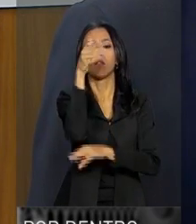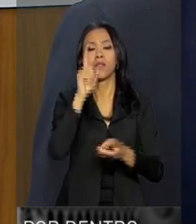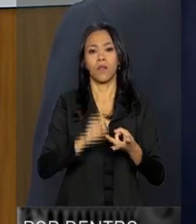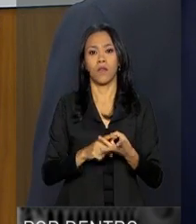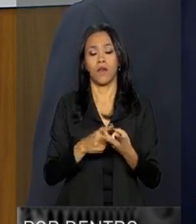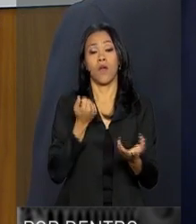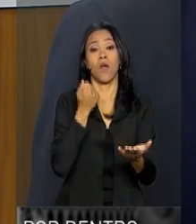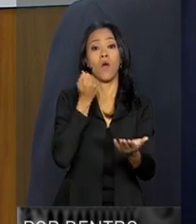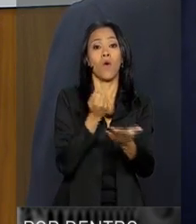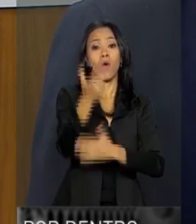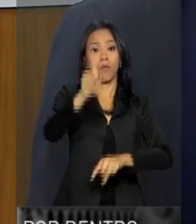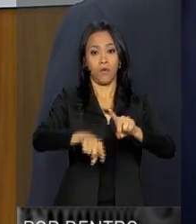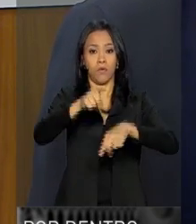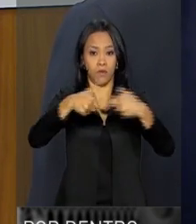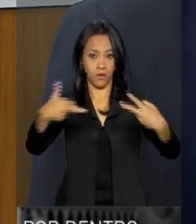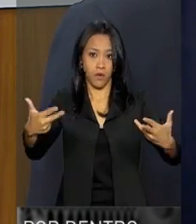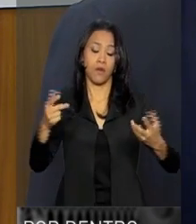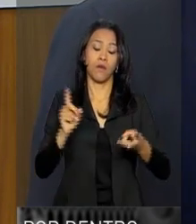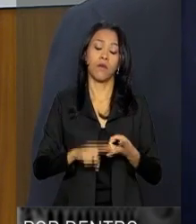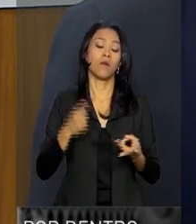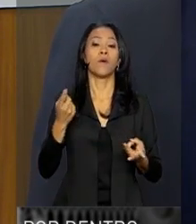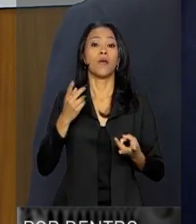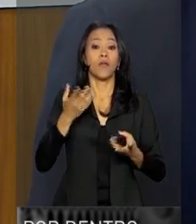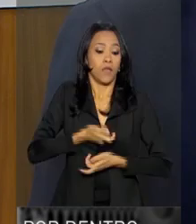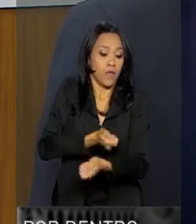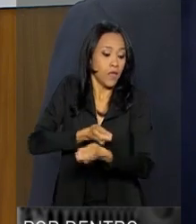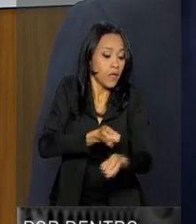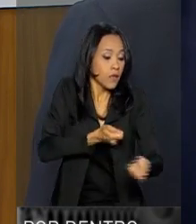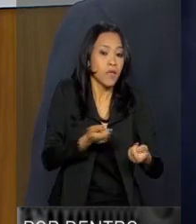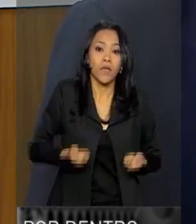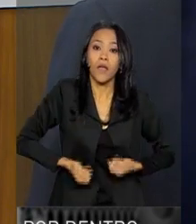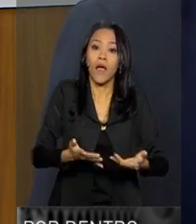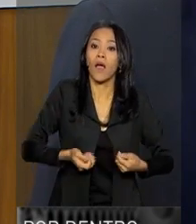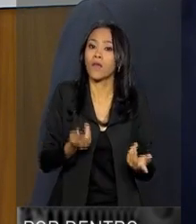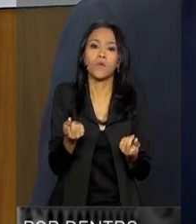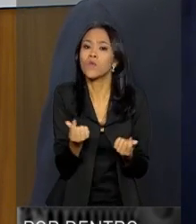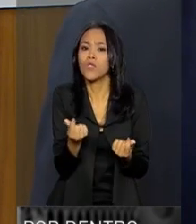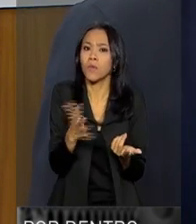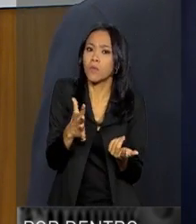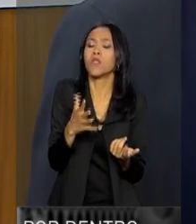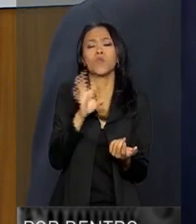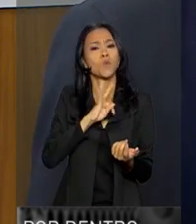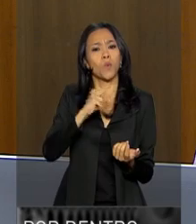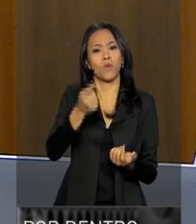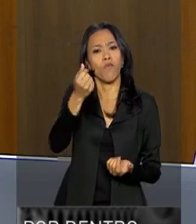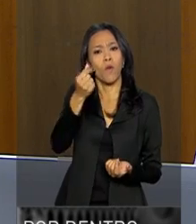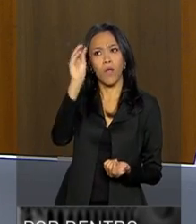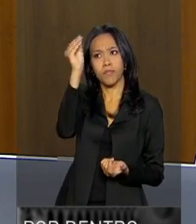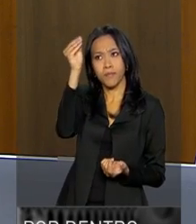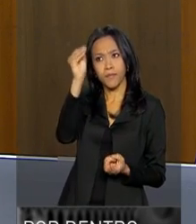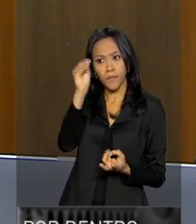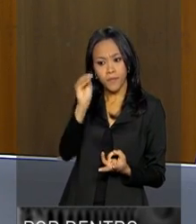equipamento quanto se gasta com despesas de limpeza você pode ver o preço dessas coisas né você